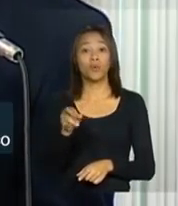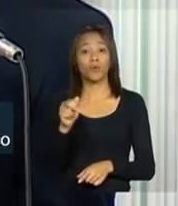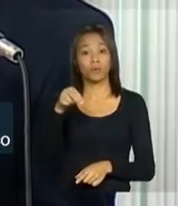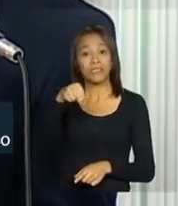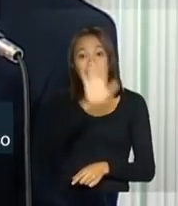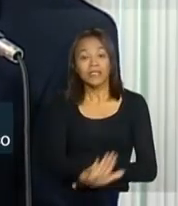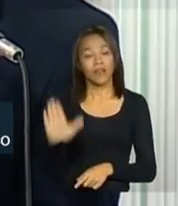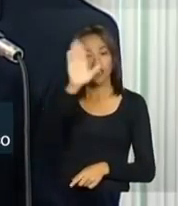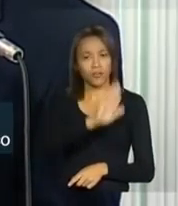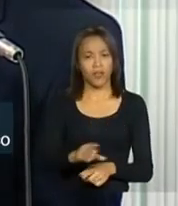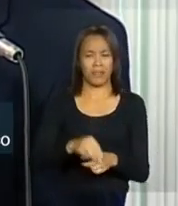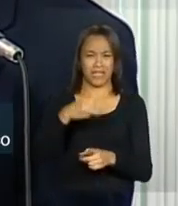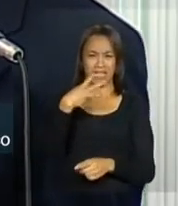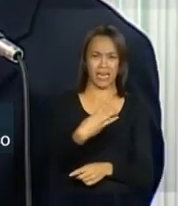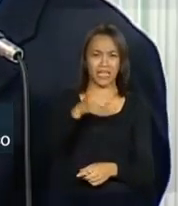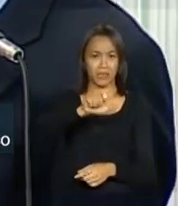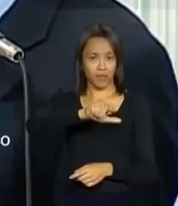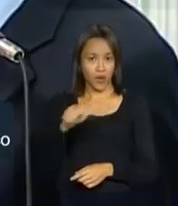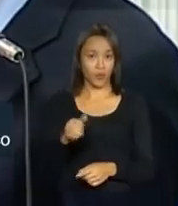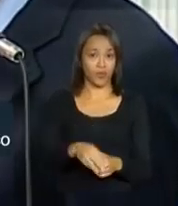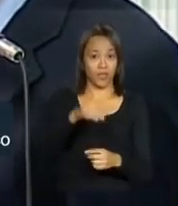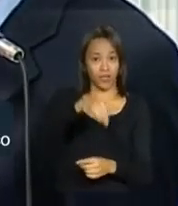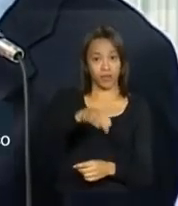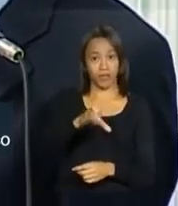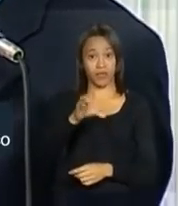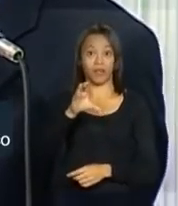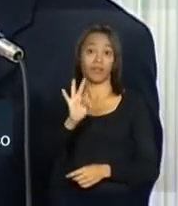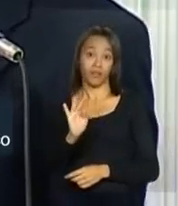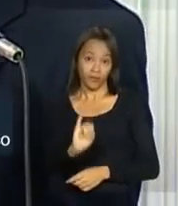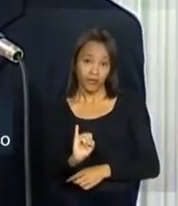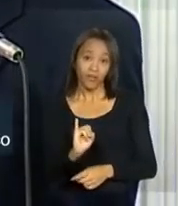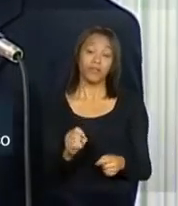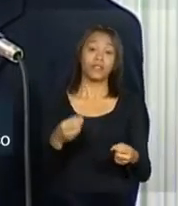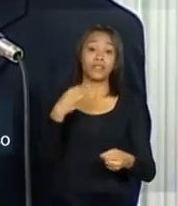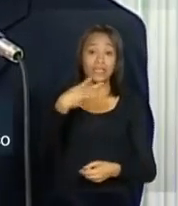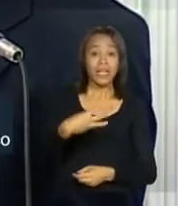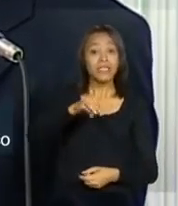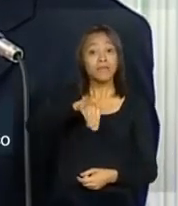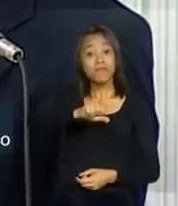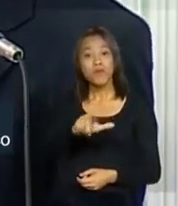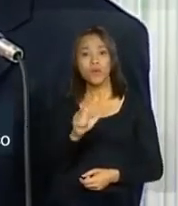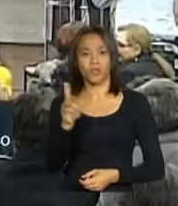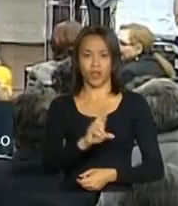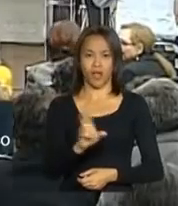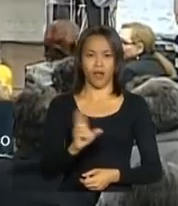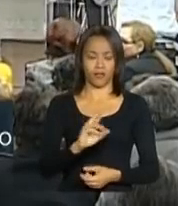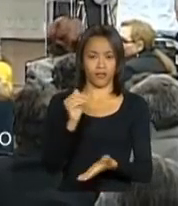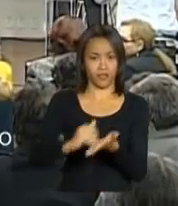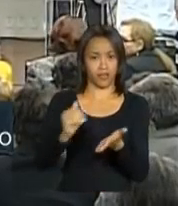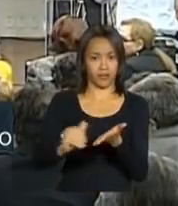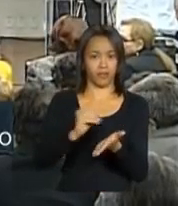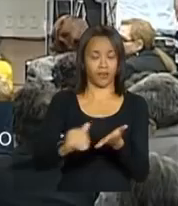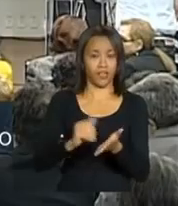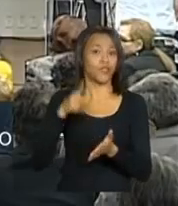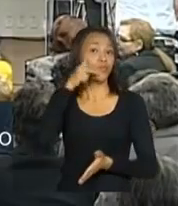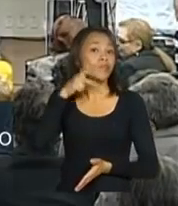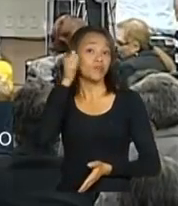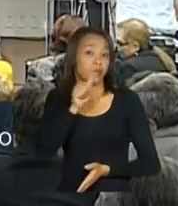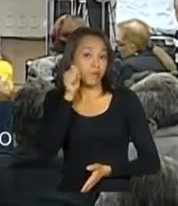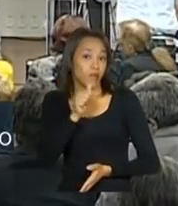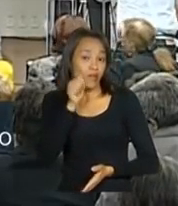sendo R$ 3 milhões do Ministério da Ciência, Tecnologia e Inovação, R$ 3 milhões da Secretaria de Políticas para as